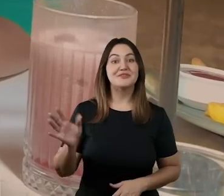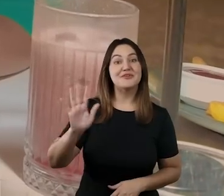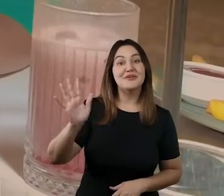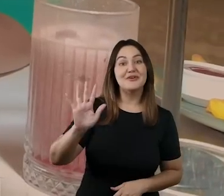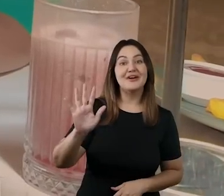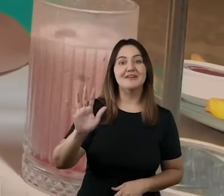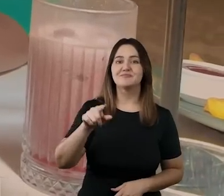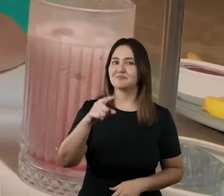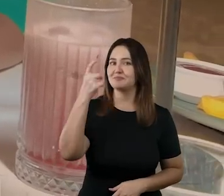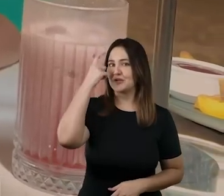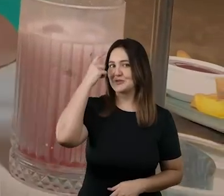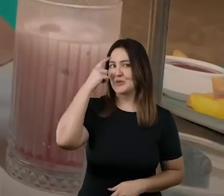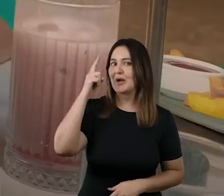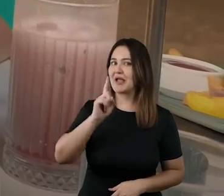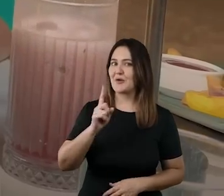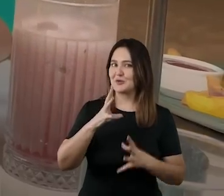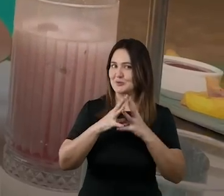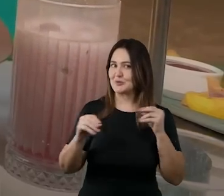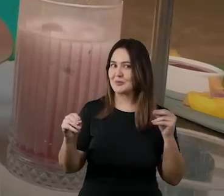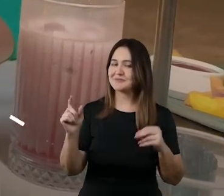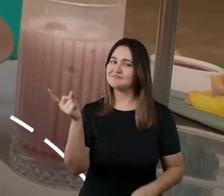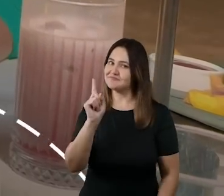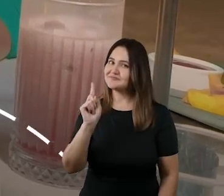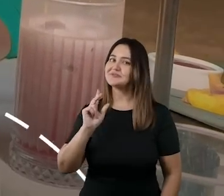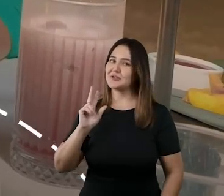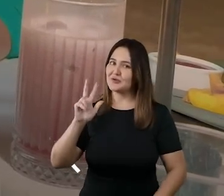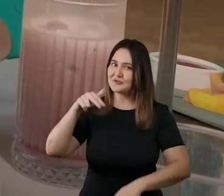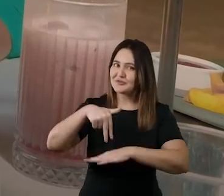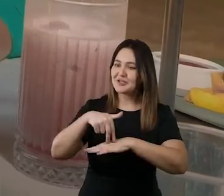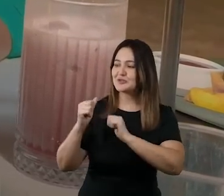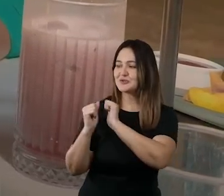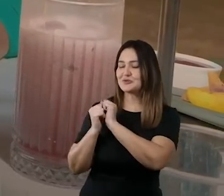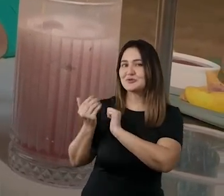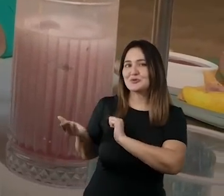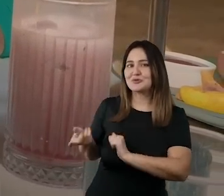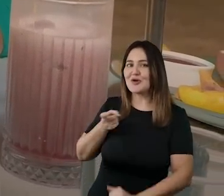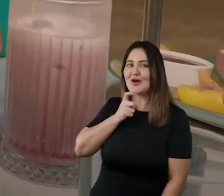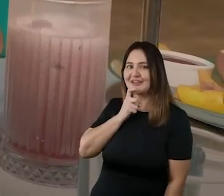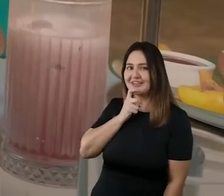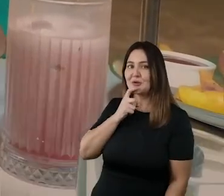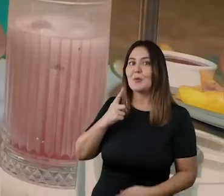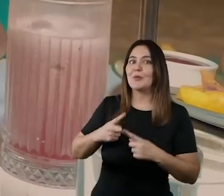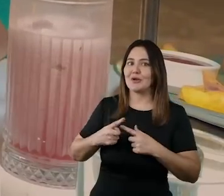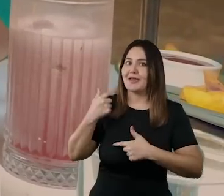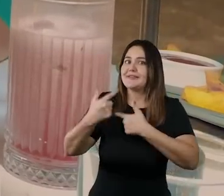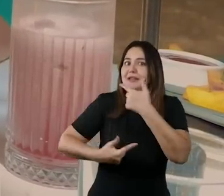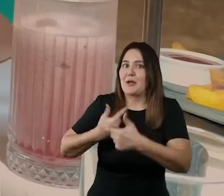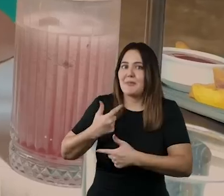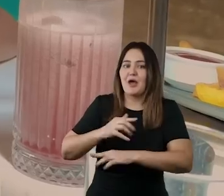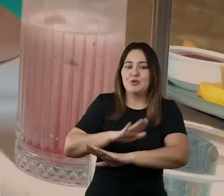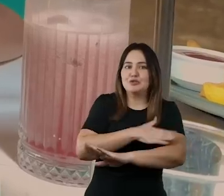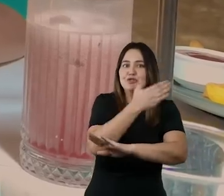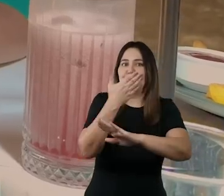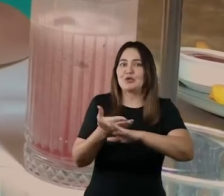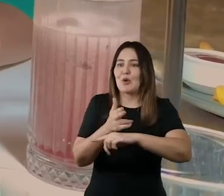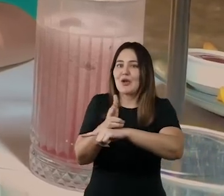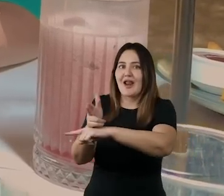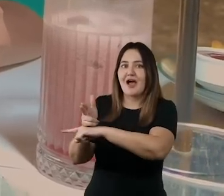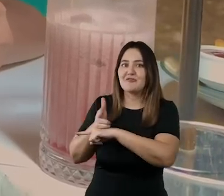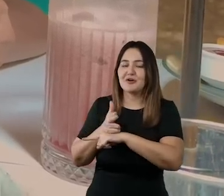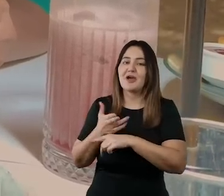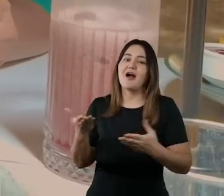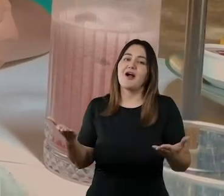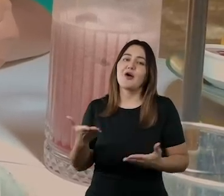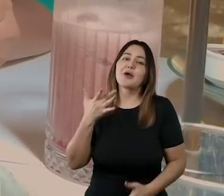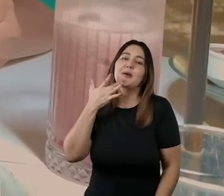Oi, pessoal, achou que eu não ia aparecer hoje? Eu vim e ainda trouxe o Rodrigo comigo, porque depois de um dia árduo de gravações, nada